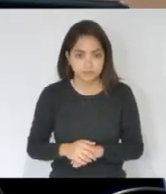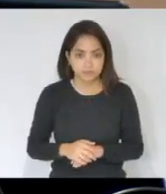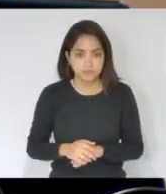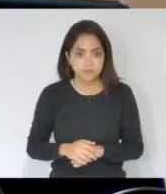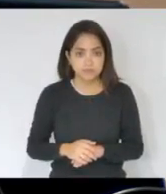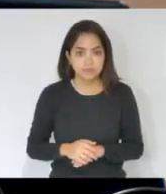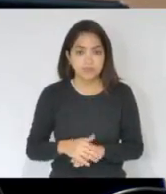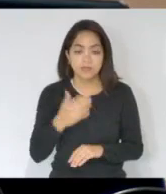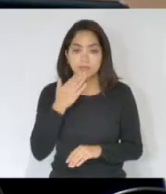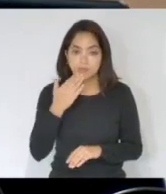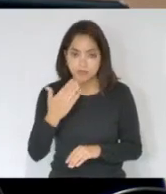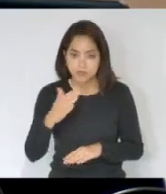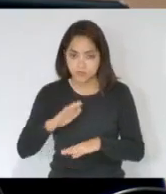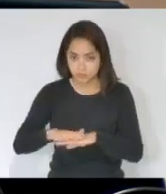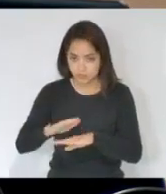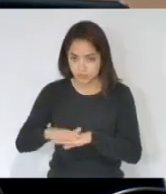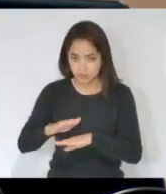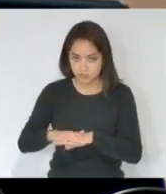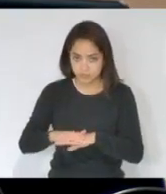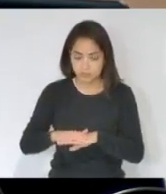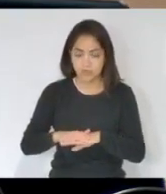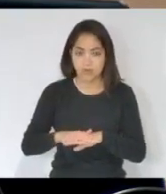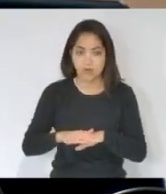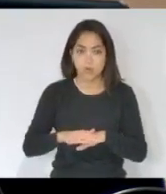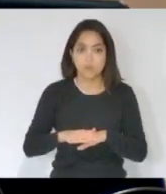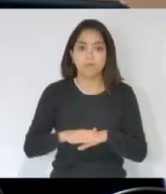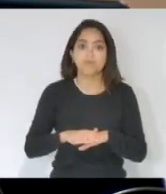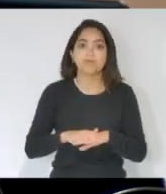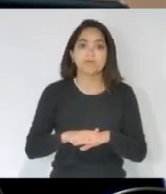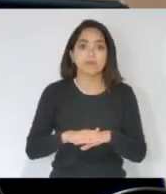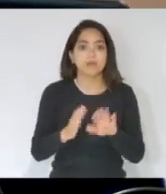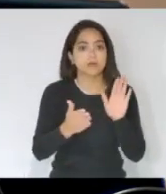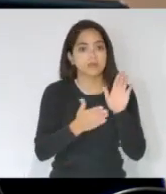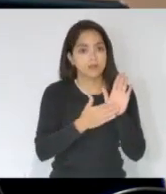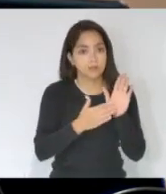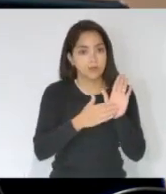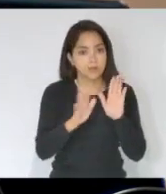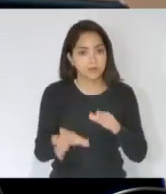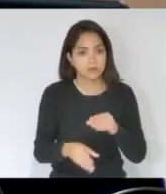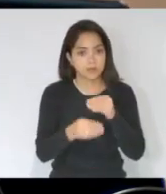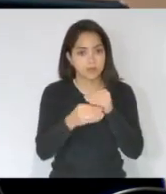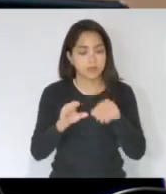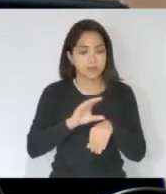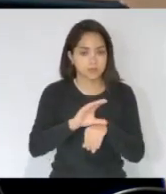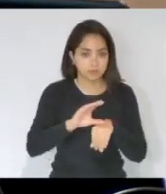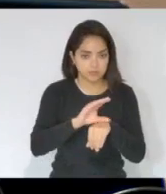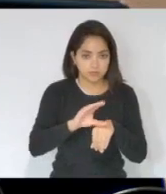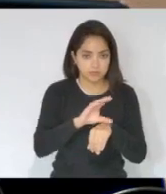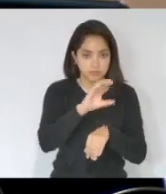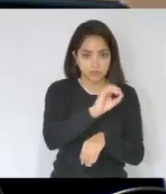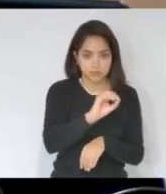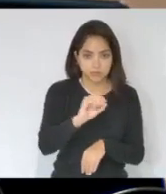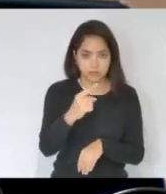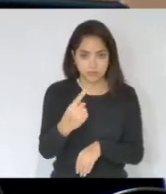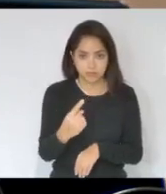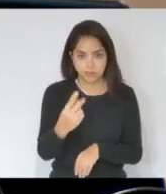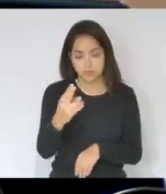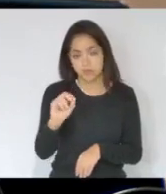a pedido do autor, a admissibilidade da proposta da emenda à Constituição número